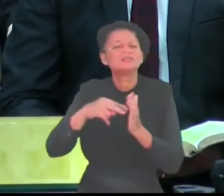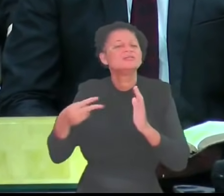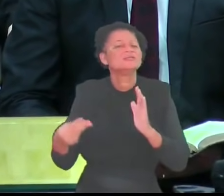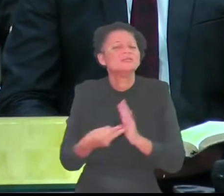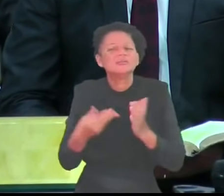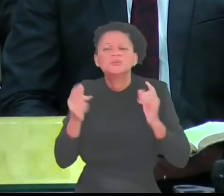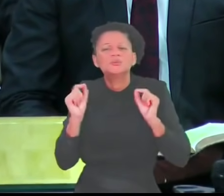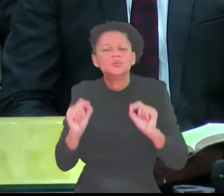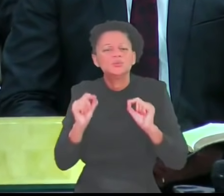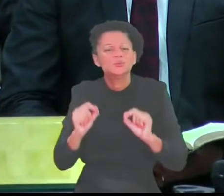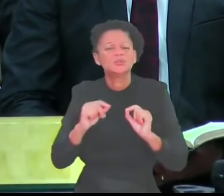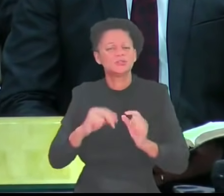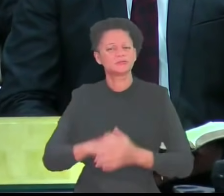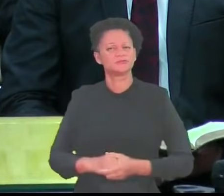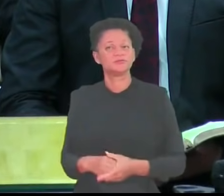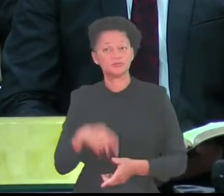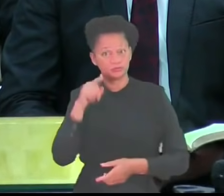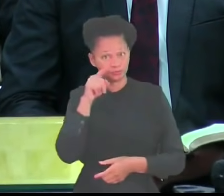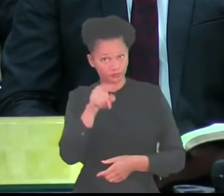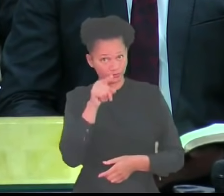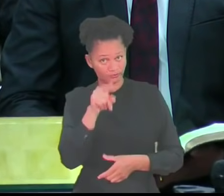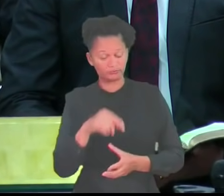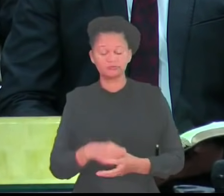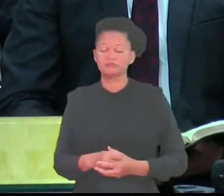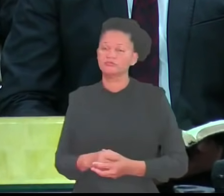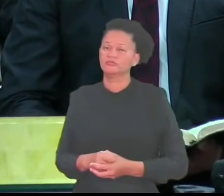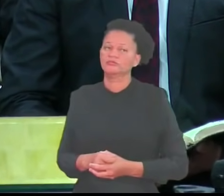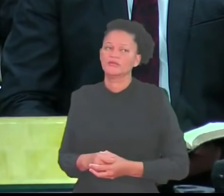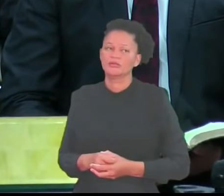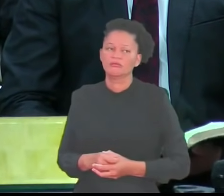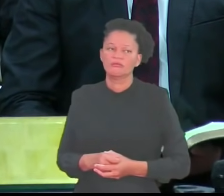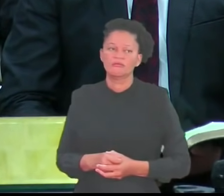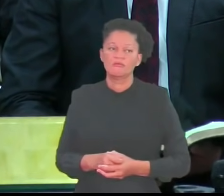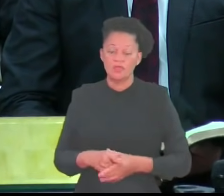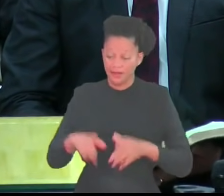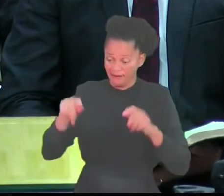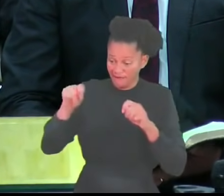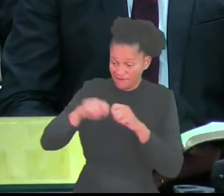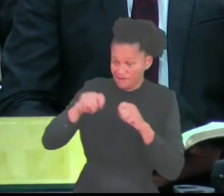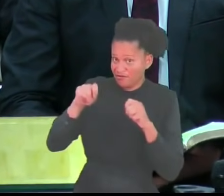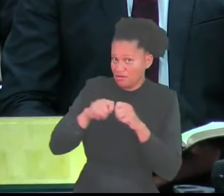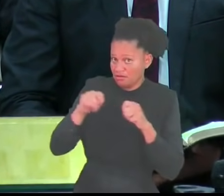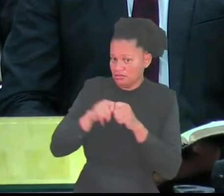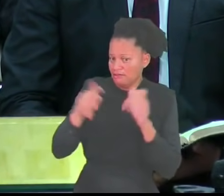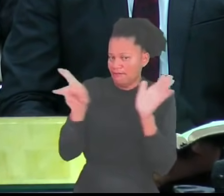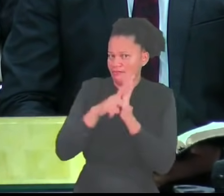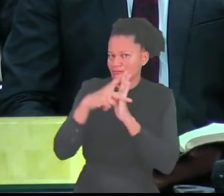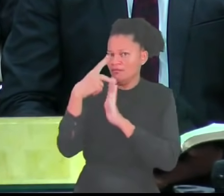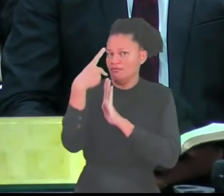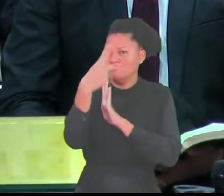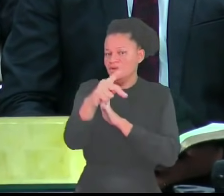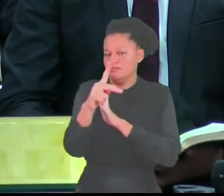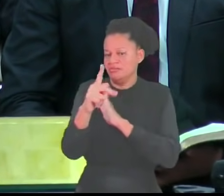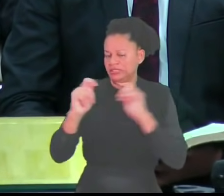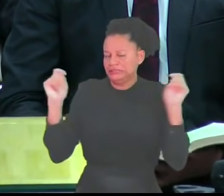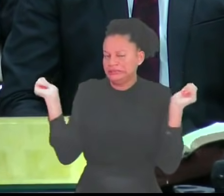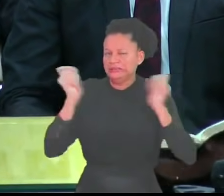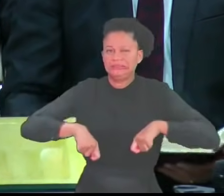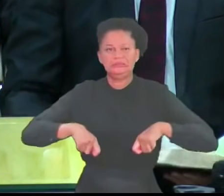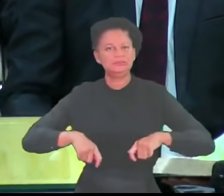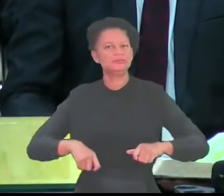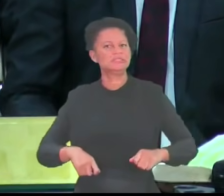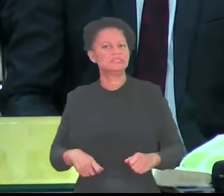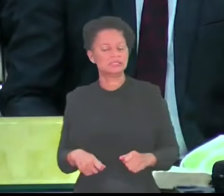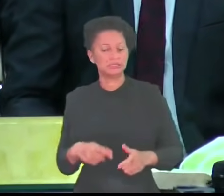significa você fazer o que é da sua competência.